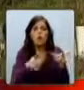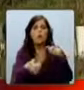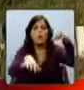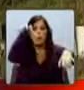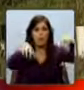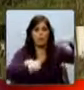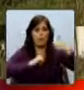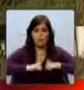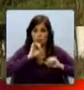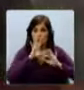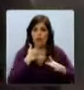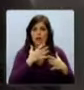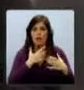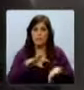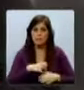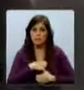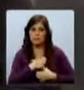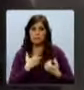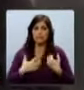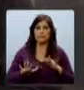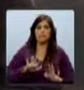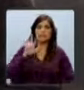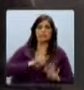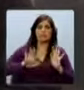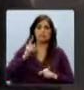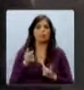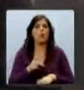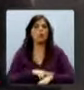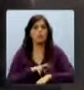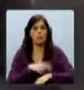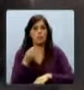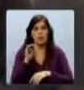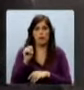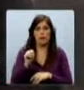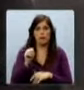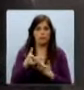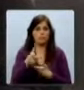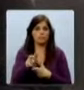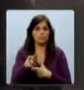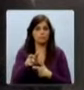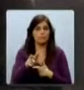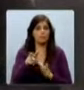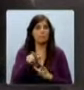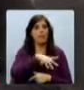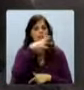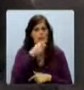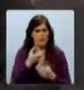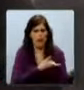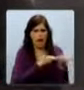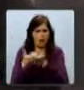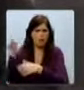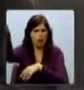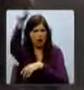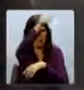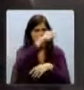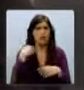mas a tensão é muito grande. Uma dirigente local do Partido Socialista referia haver uma quantidade enorme de armas no bairro, nas mãos de grupos